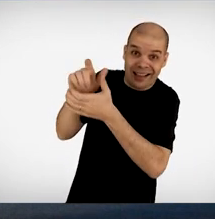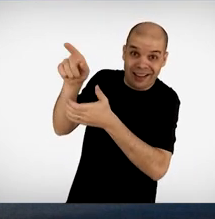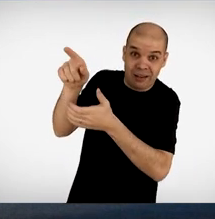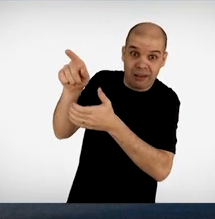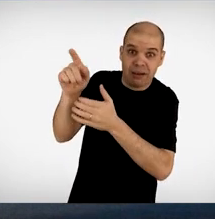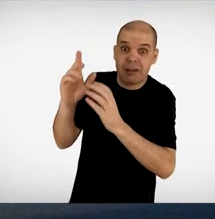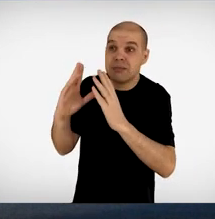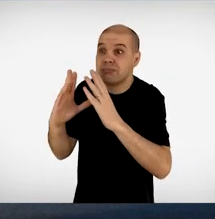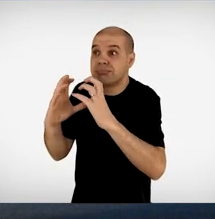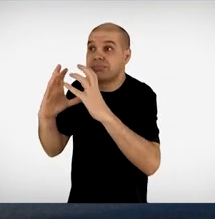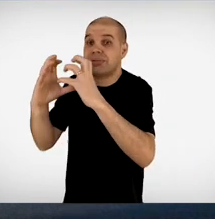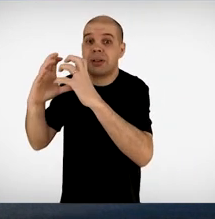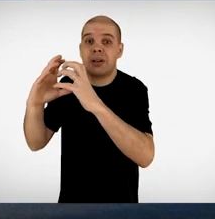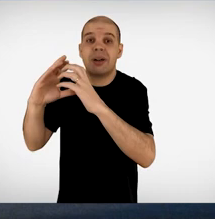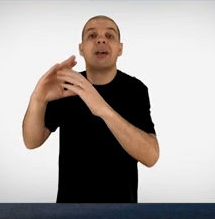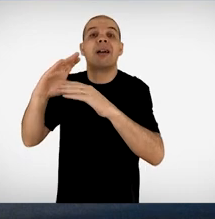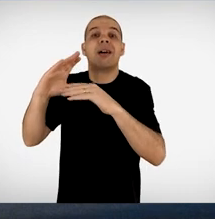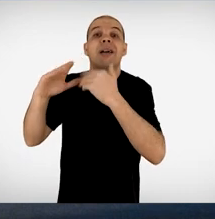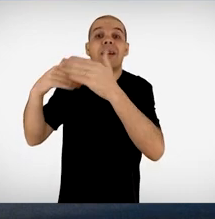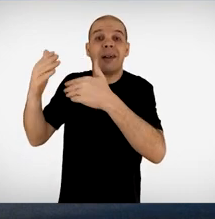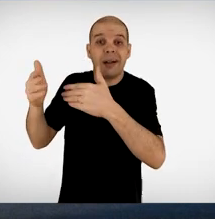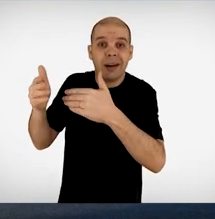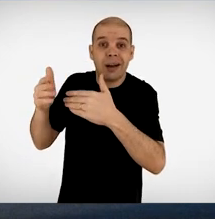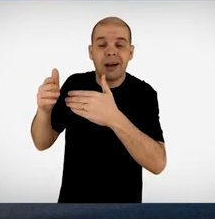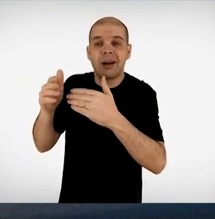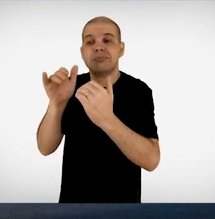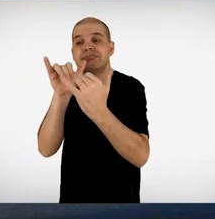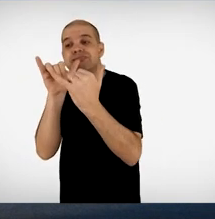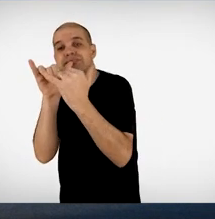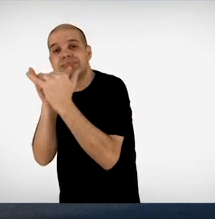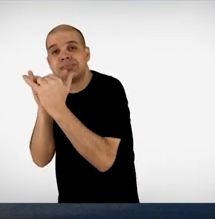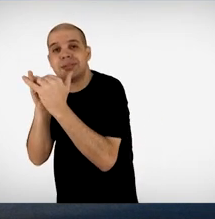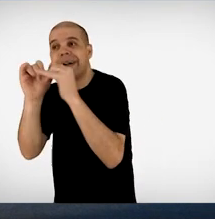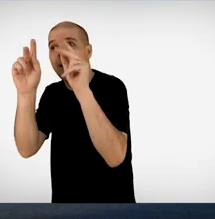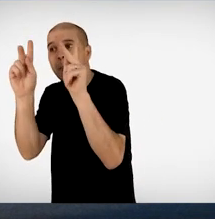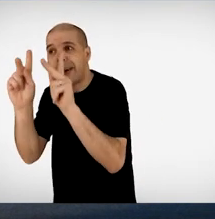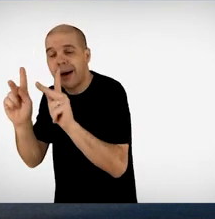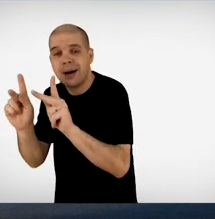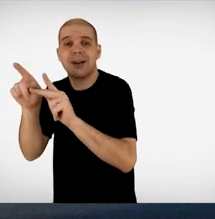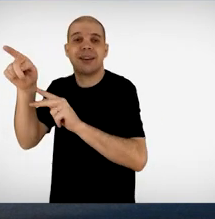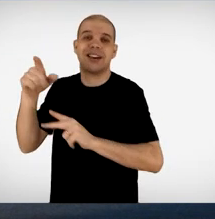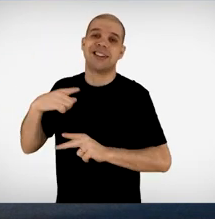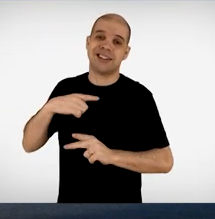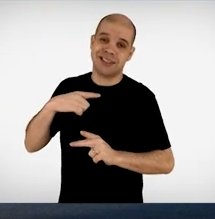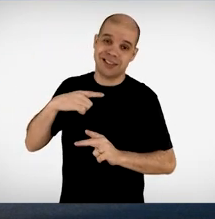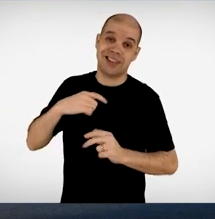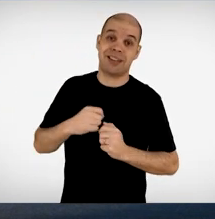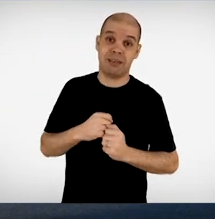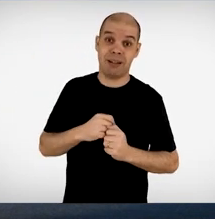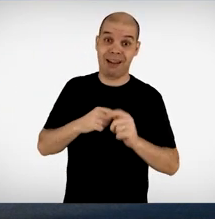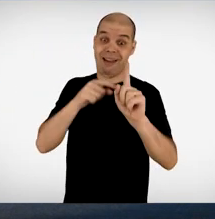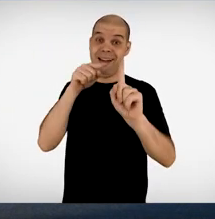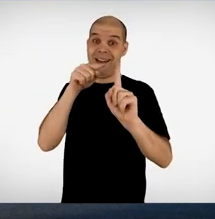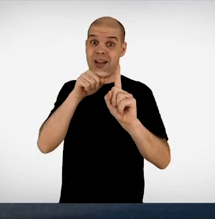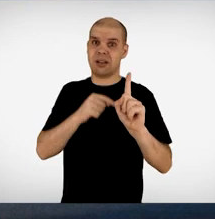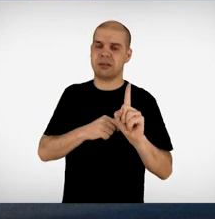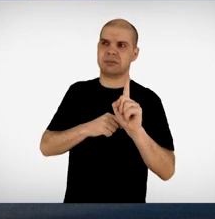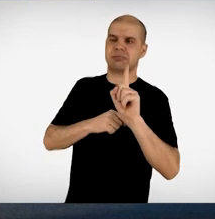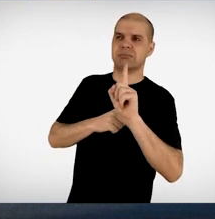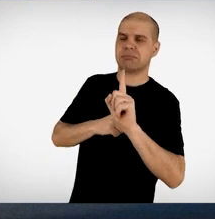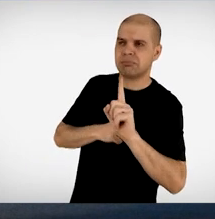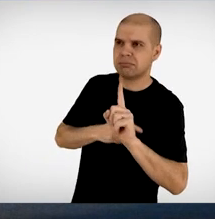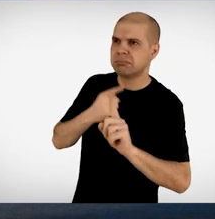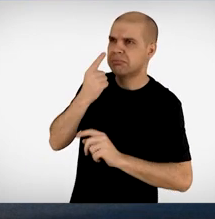E quanto tempo? Tá bom. E aí a Julie, ela